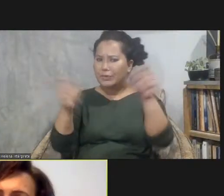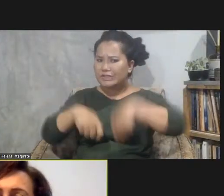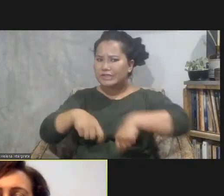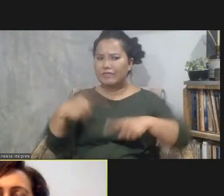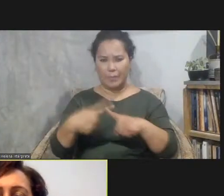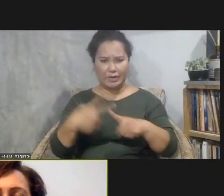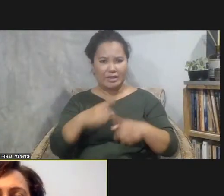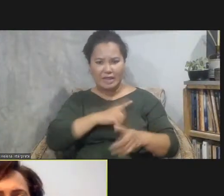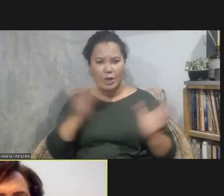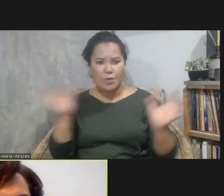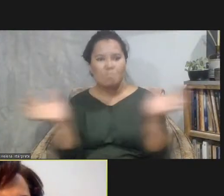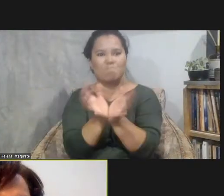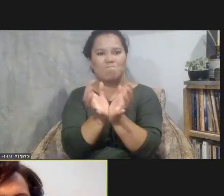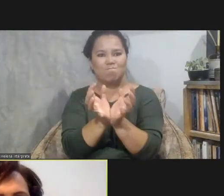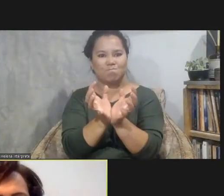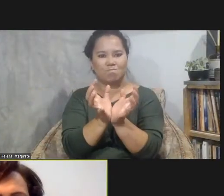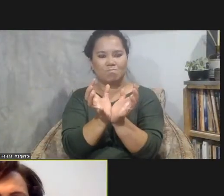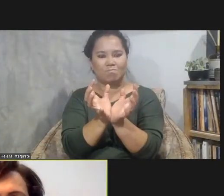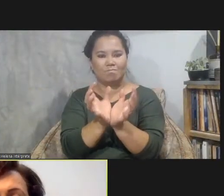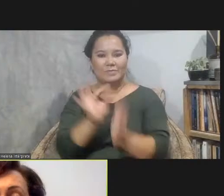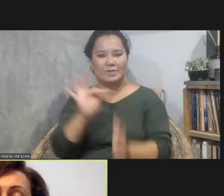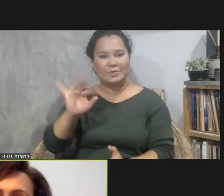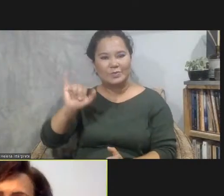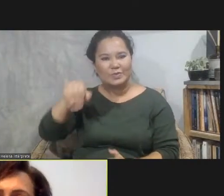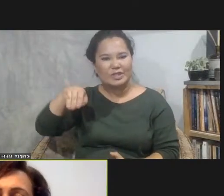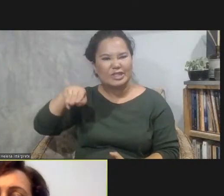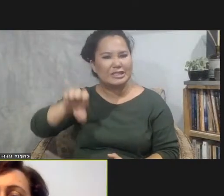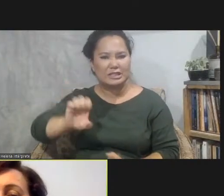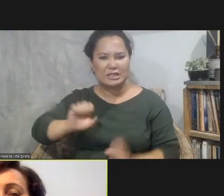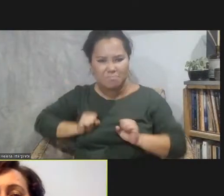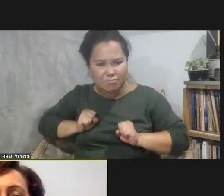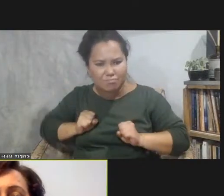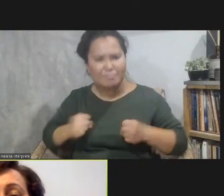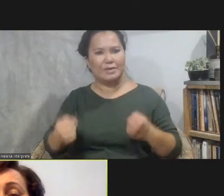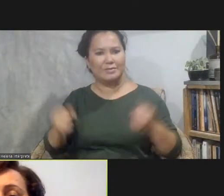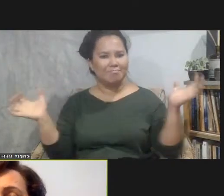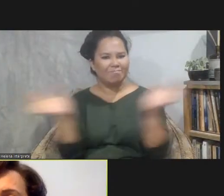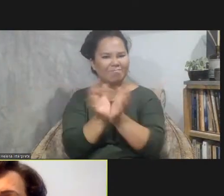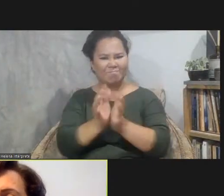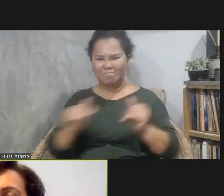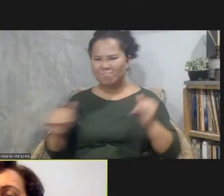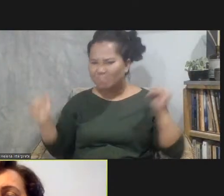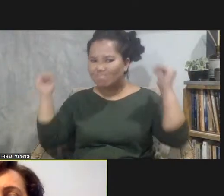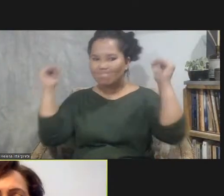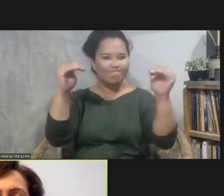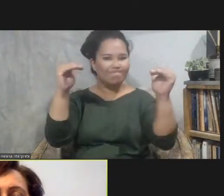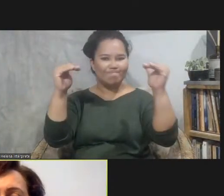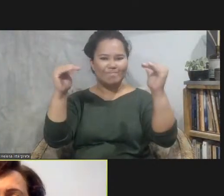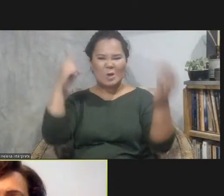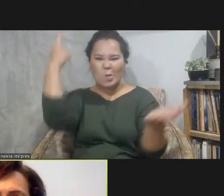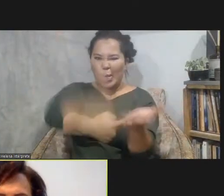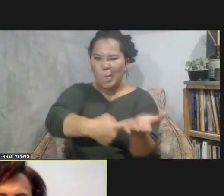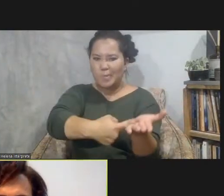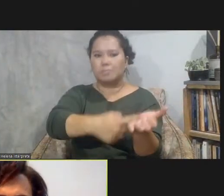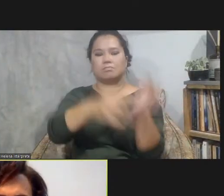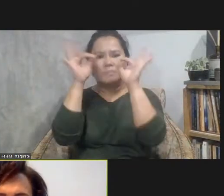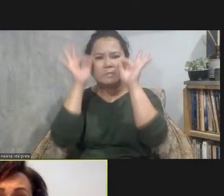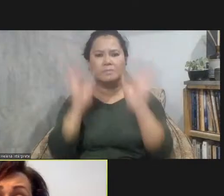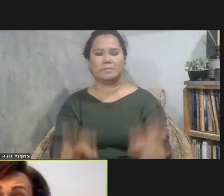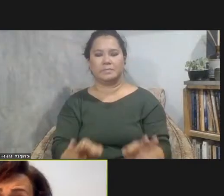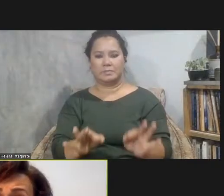uma metáfora que a professora Márcia gosta muito, um time de primeira linha, extremamente comprometido com a sua